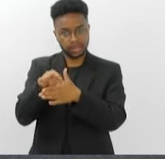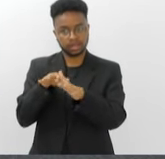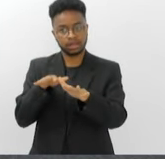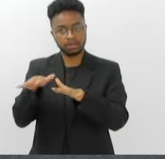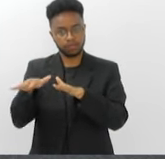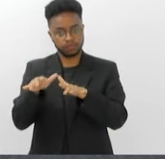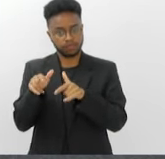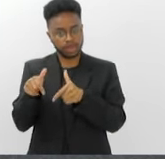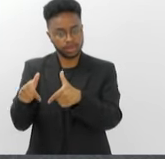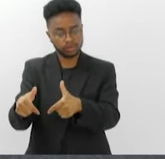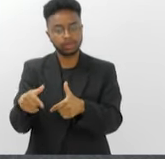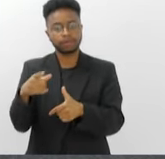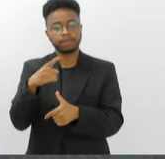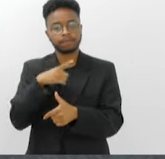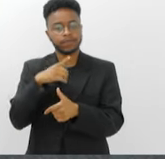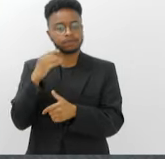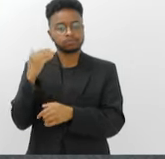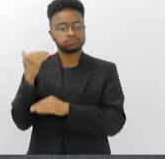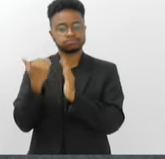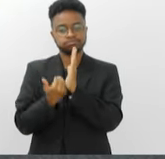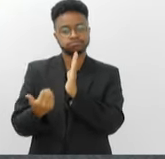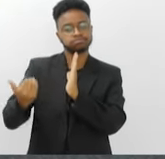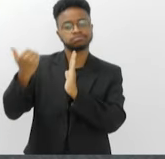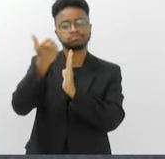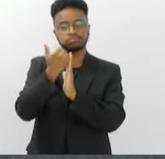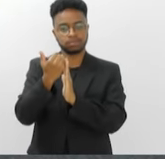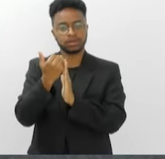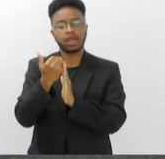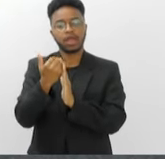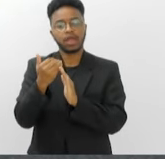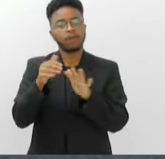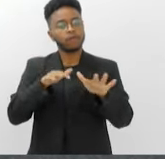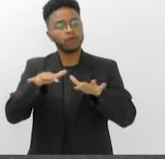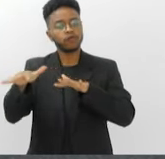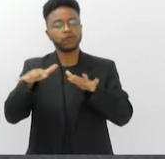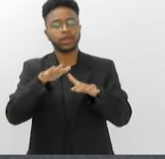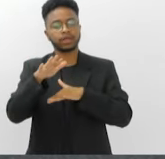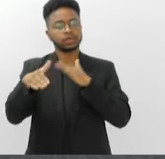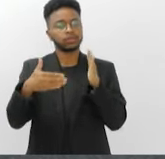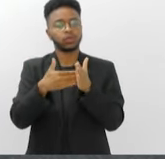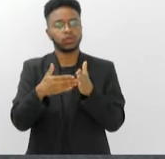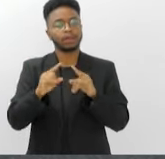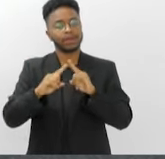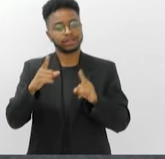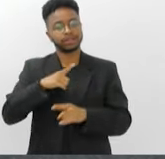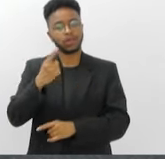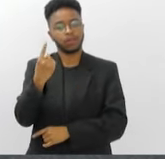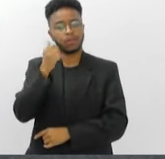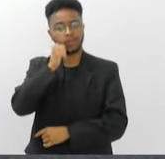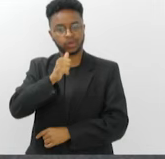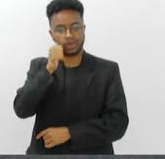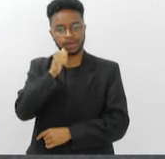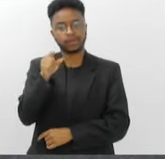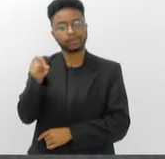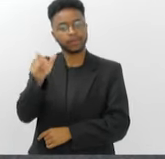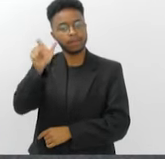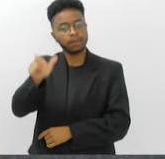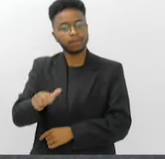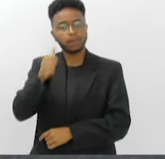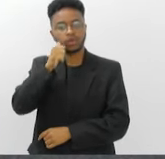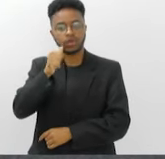movimento, atrás desse gigante, desse que move castelos e ruínas, há uma mulher. Uma mulher